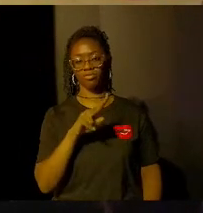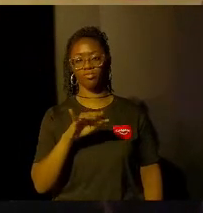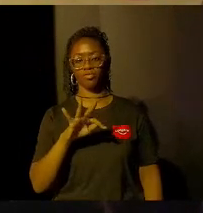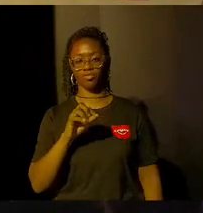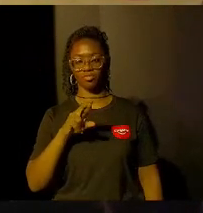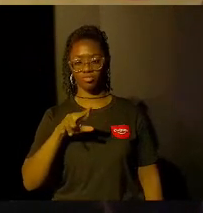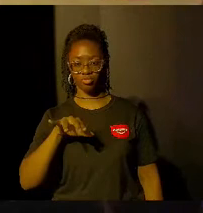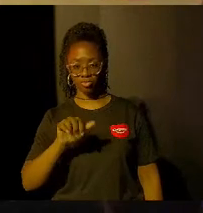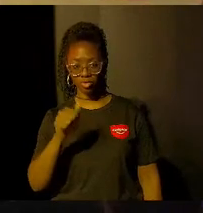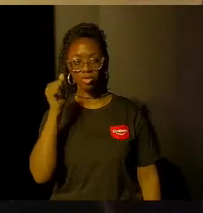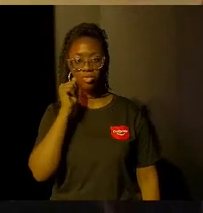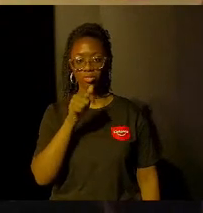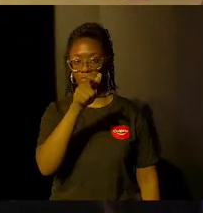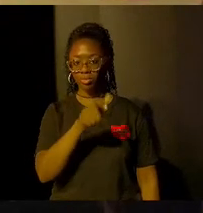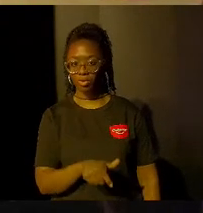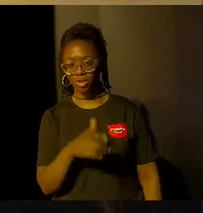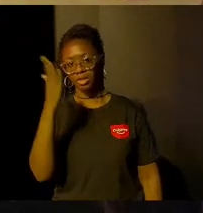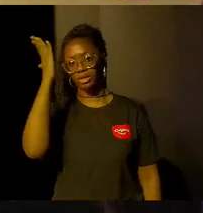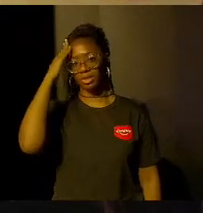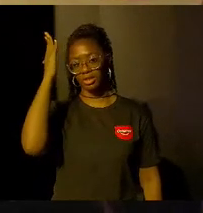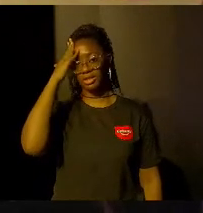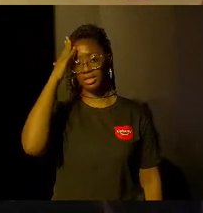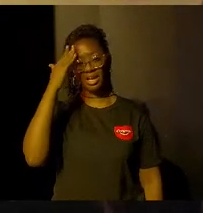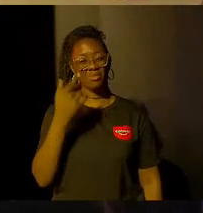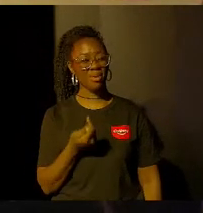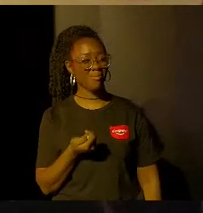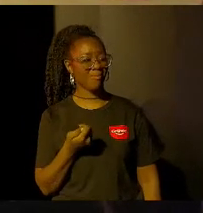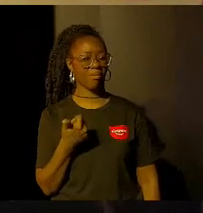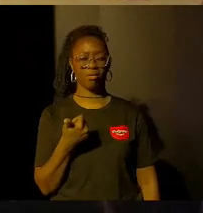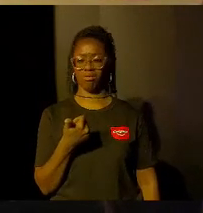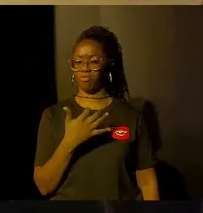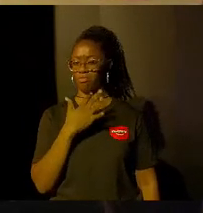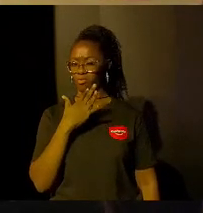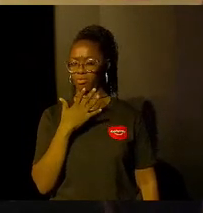é uma mulher que sabe muito pouco